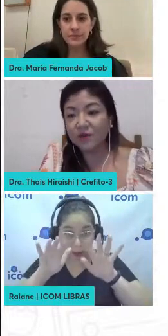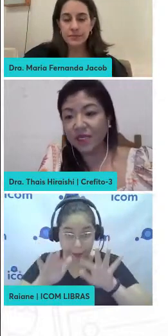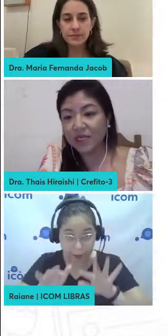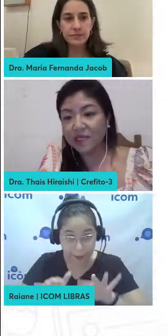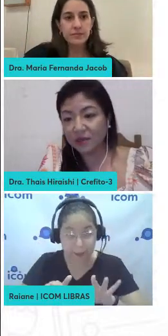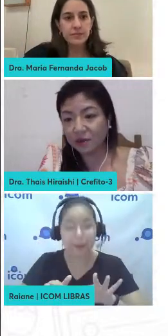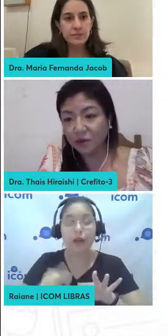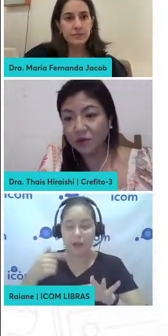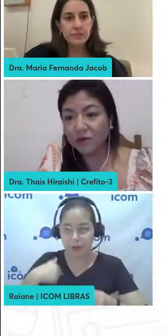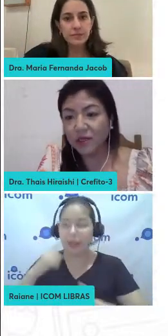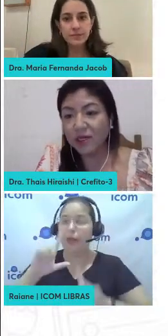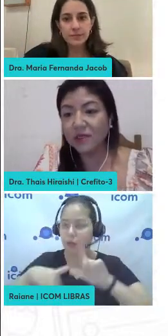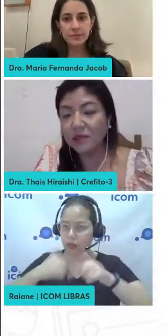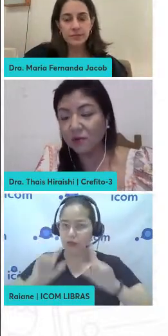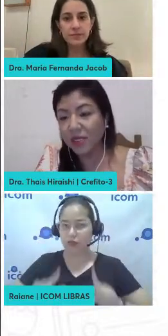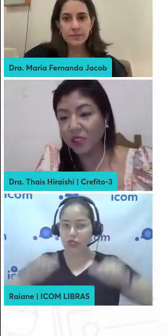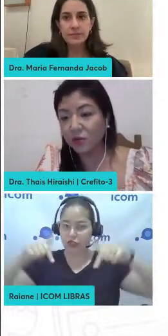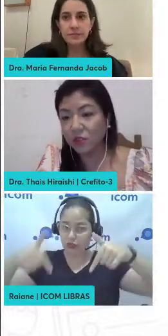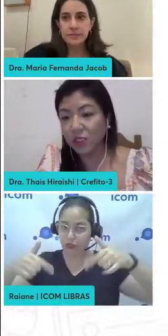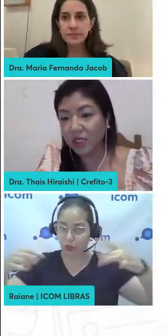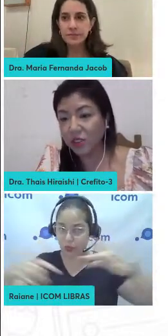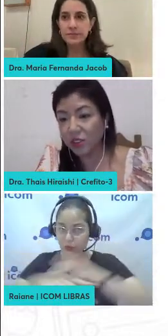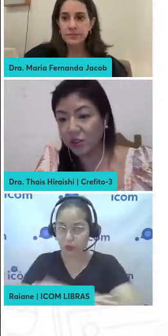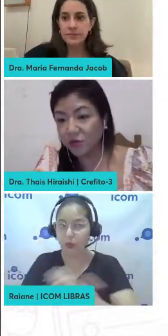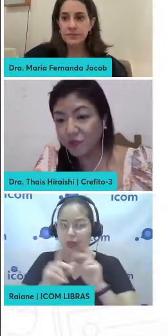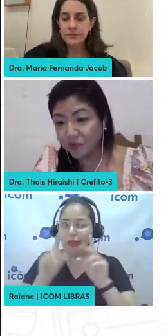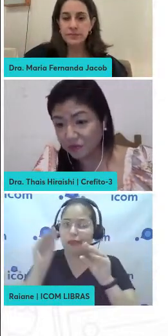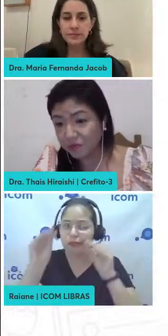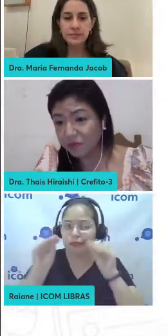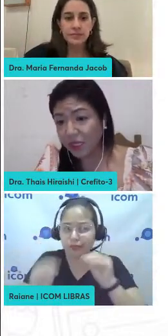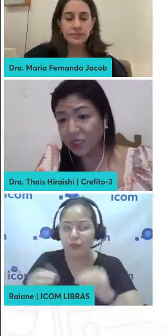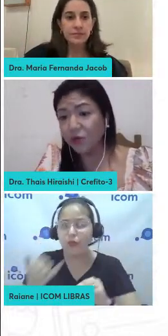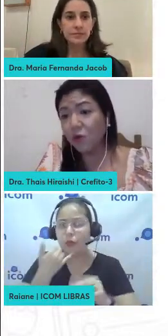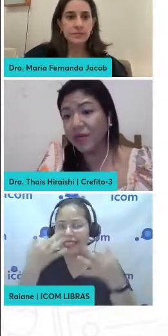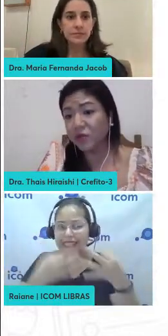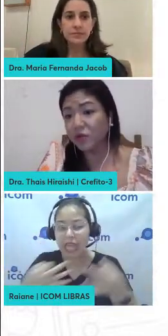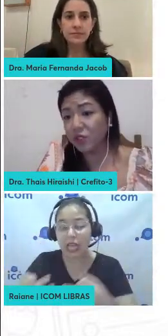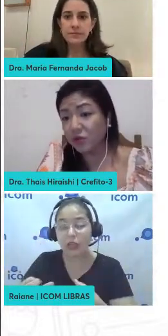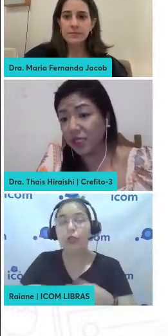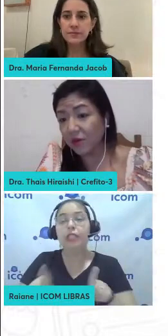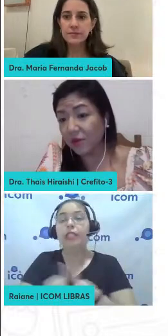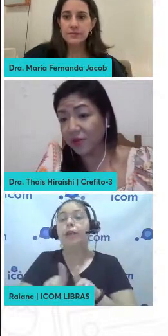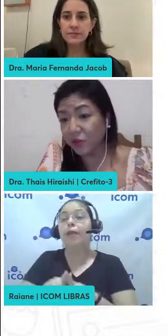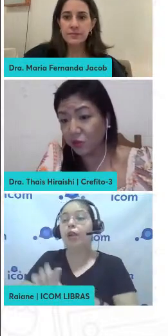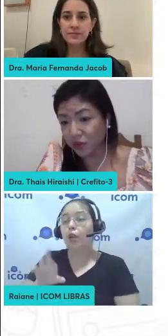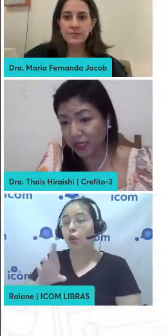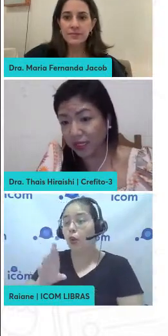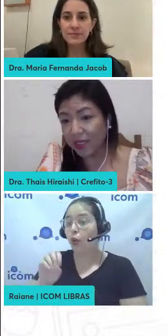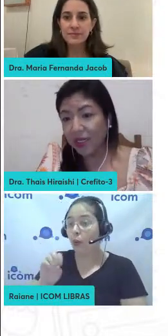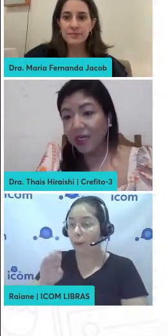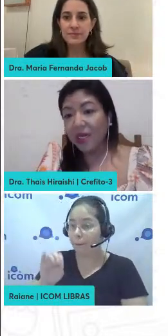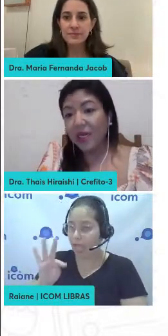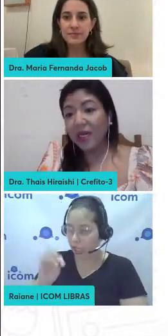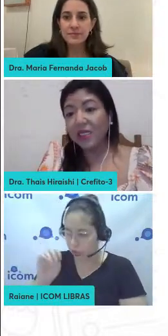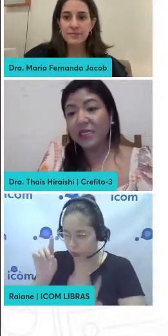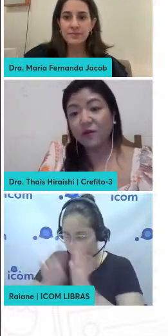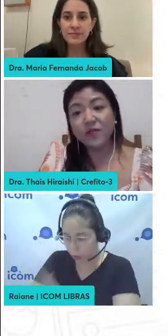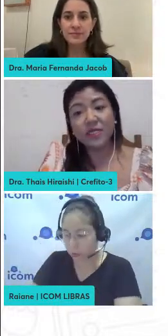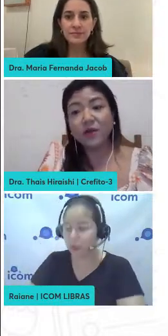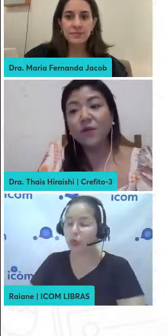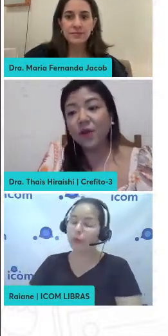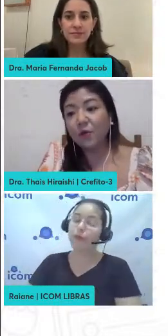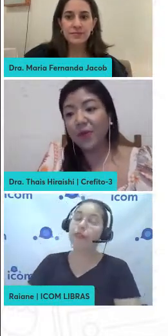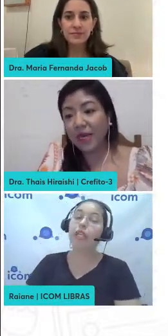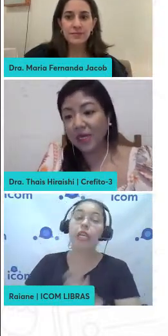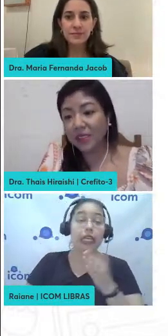da certificação, né? Então, preencham direitinho. E o Roberto Dino tem uma pergunta. Então,